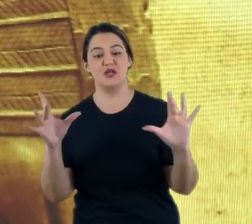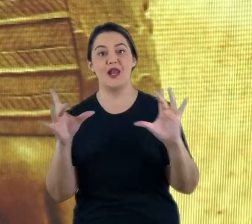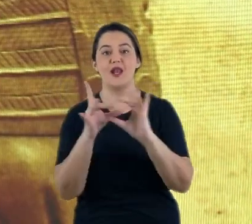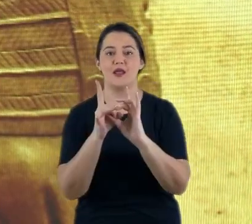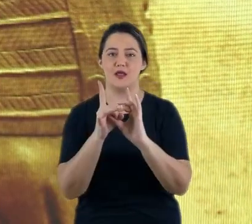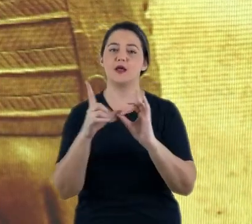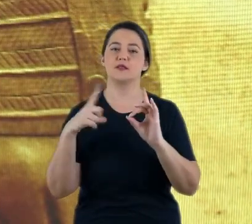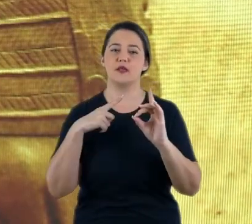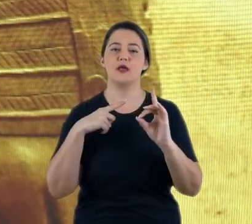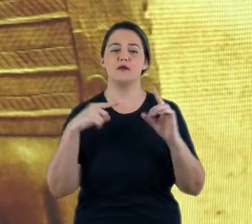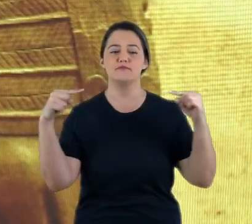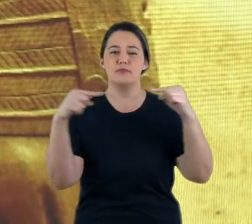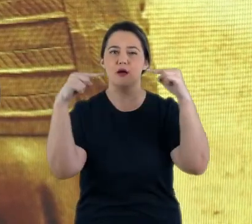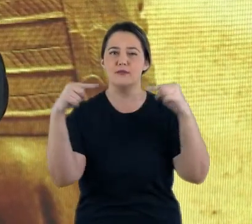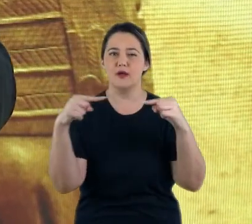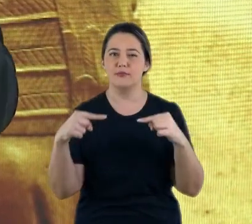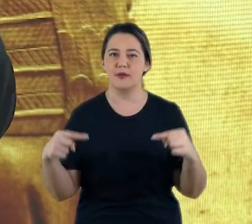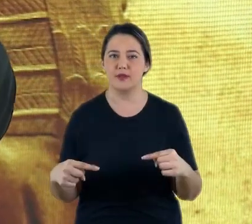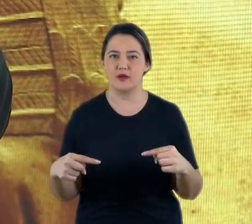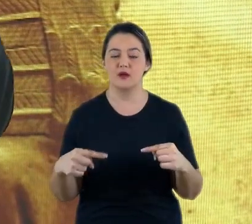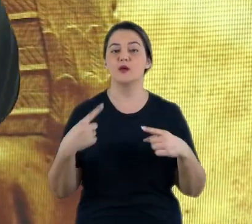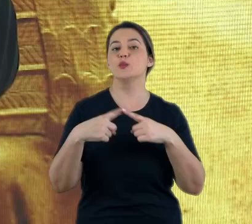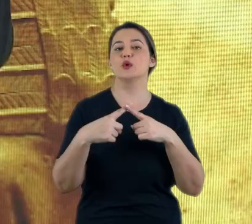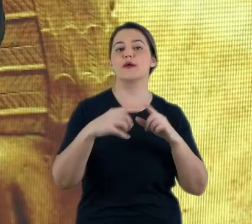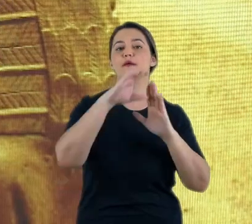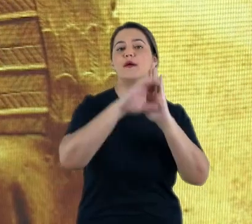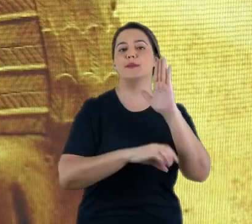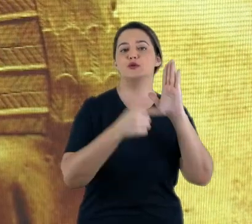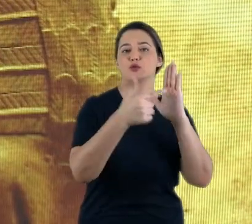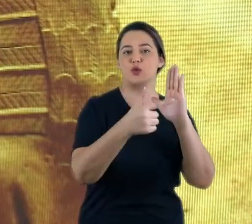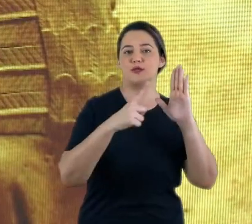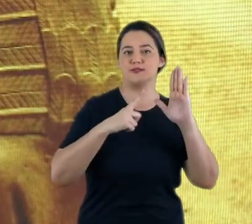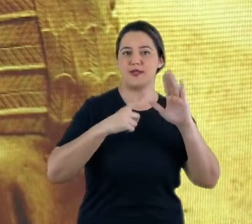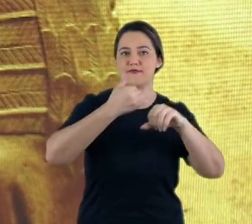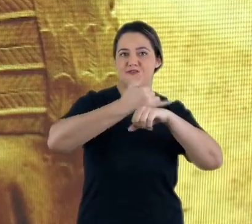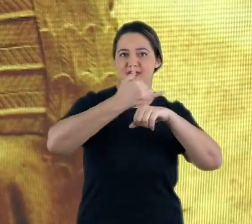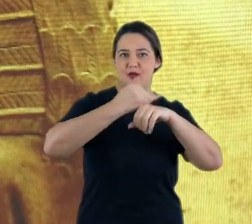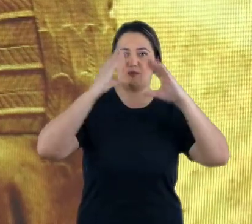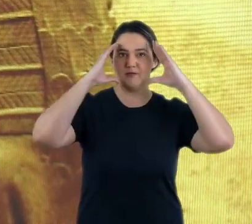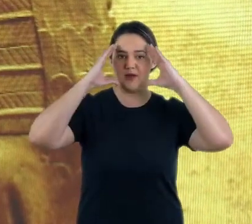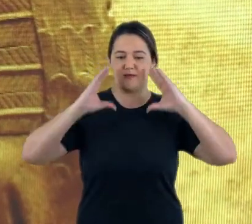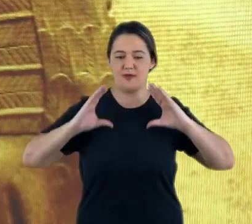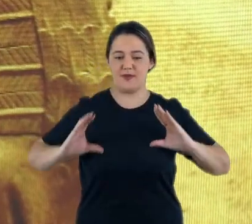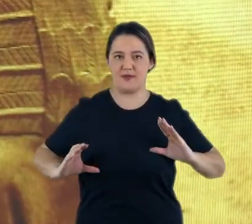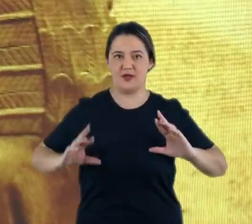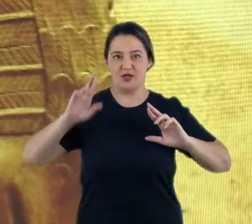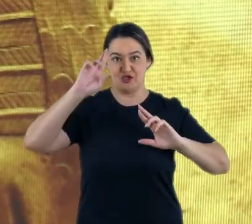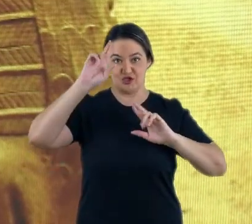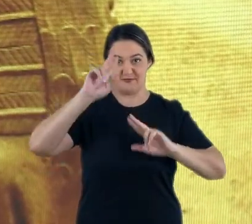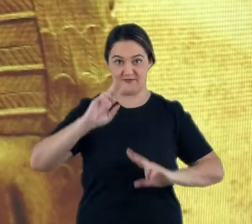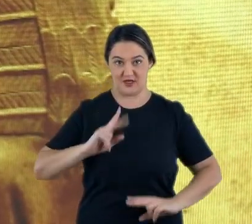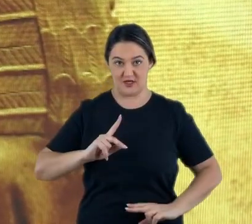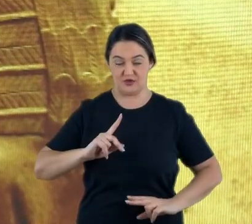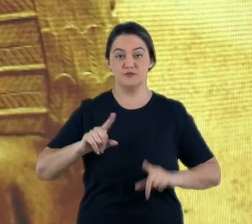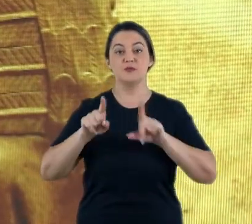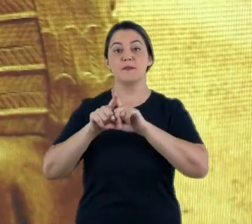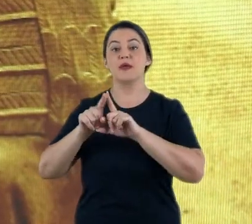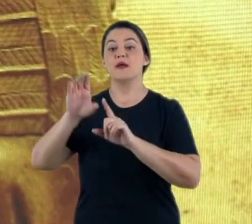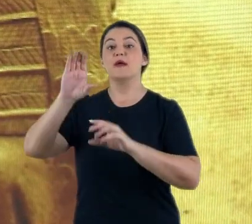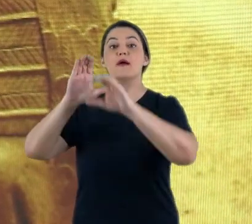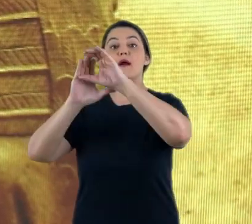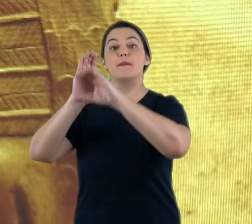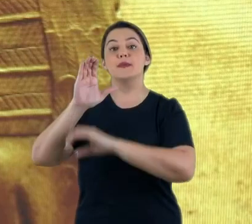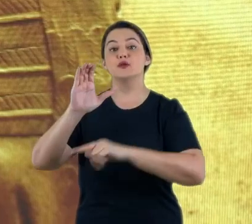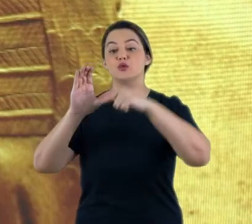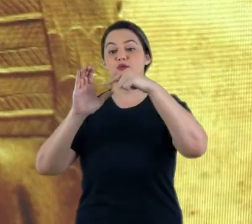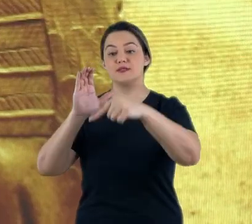capítulo 7, porque nós temos no capítulo 2 as partes de metal da estátua e no capítulo 7 eu